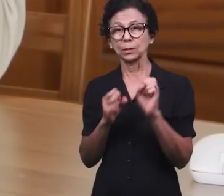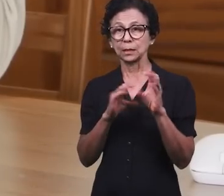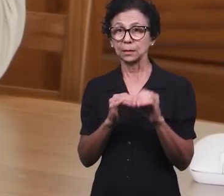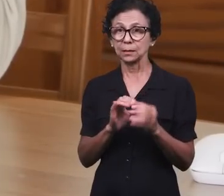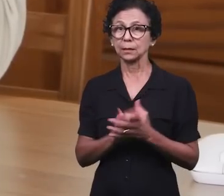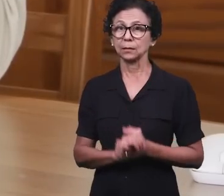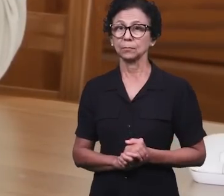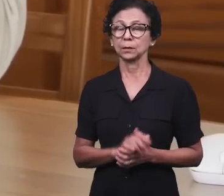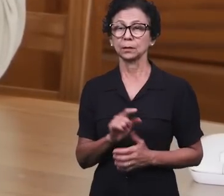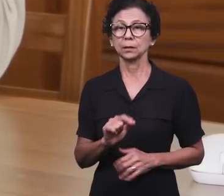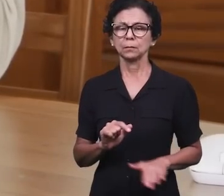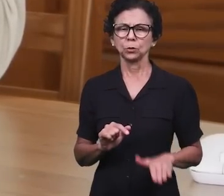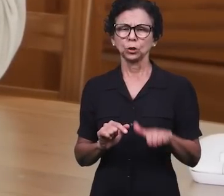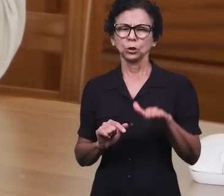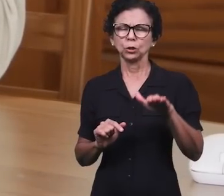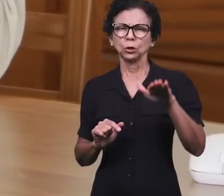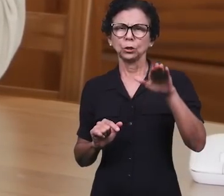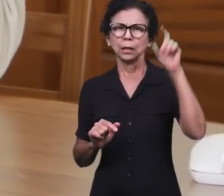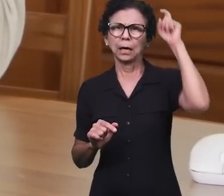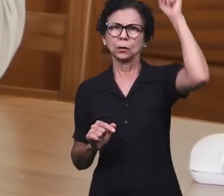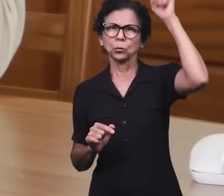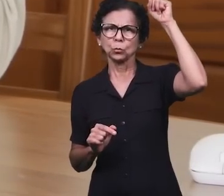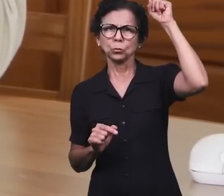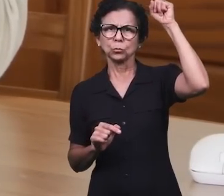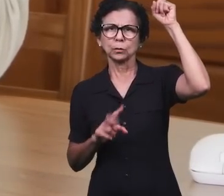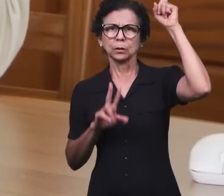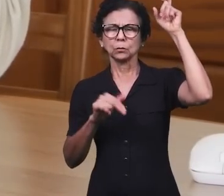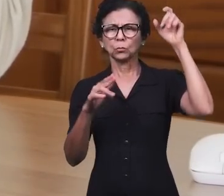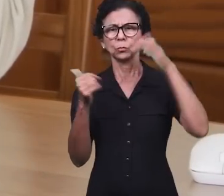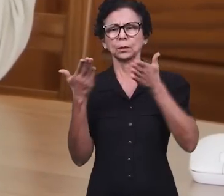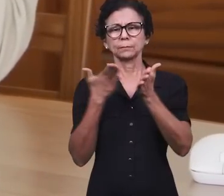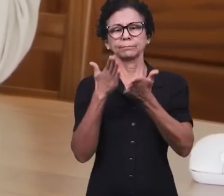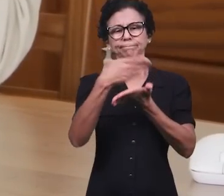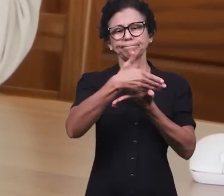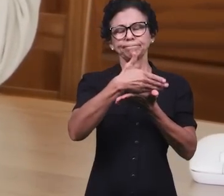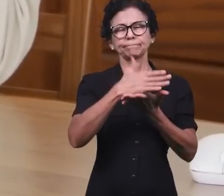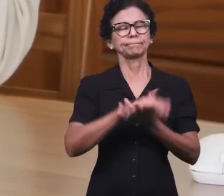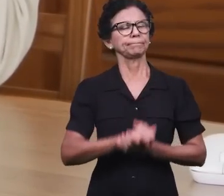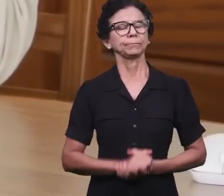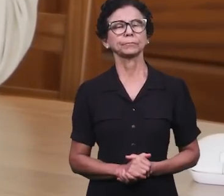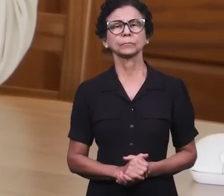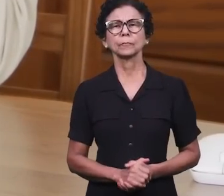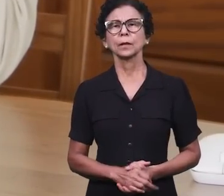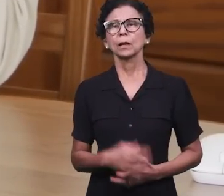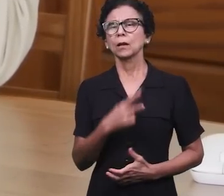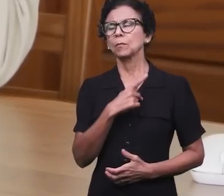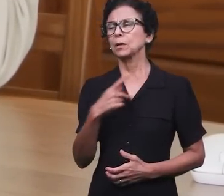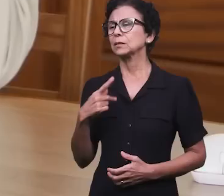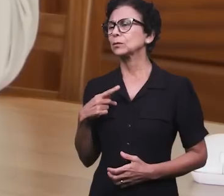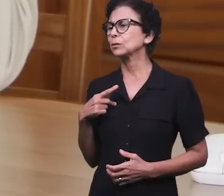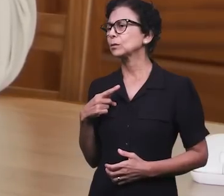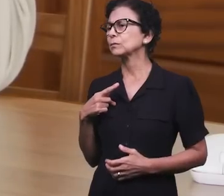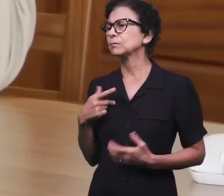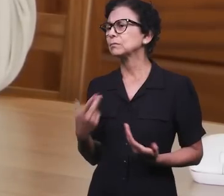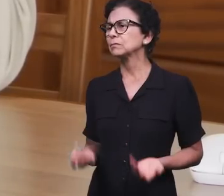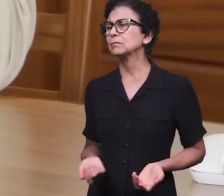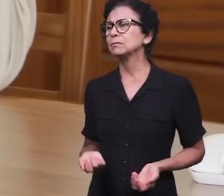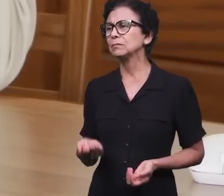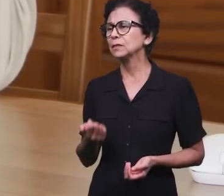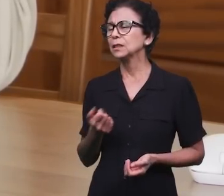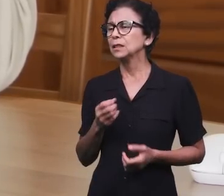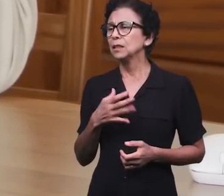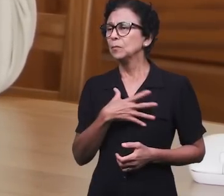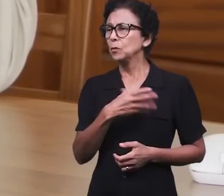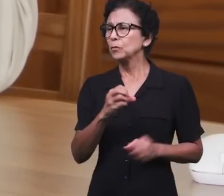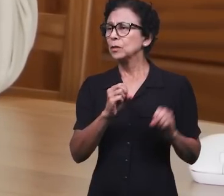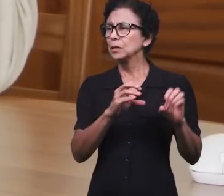quando crescer não desviará dele. Por que isso? Irmão, às vezes o irmão pergunta assim: mas pastor, eu não estou entendendo,